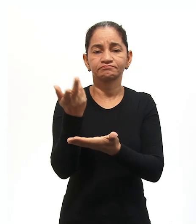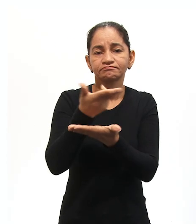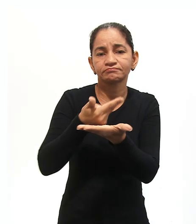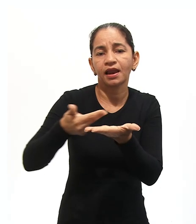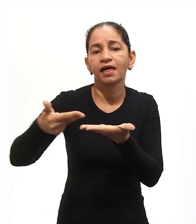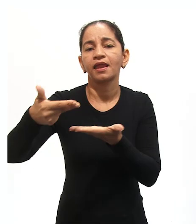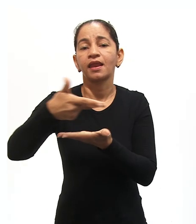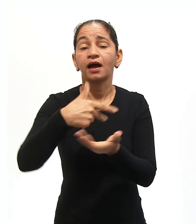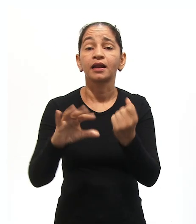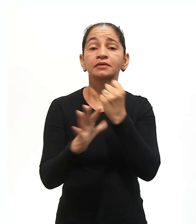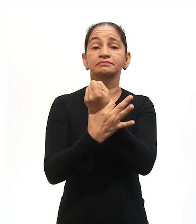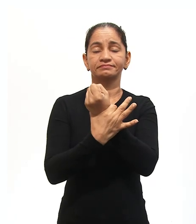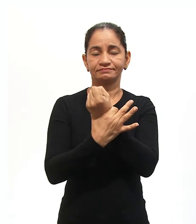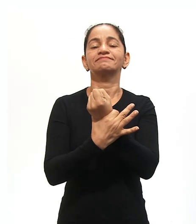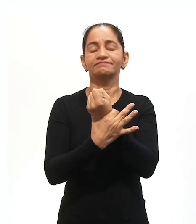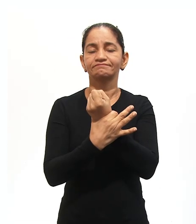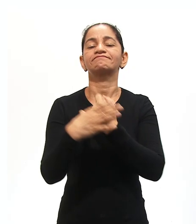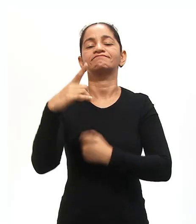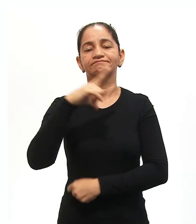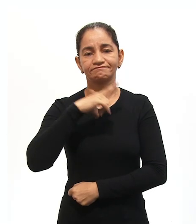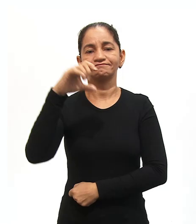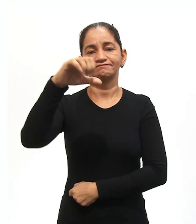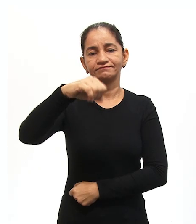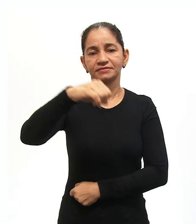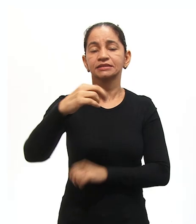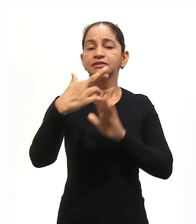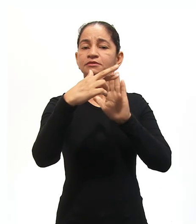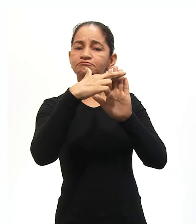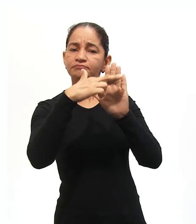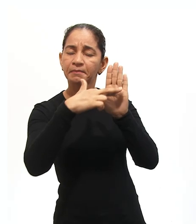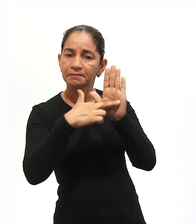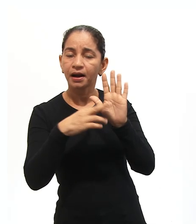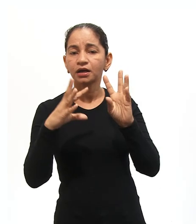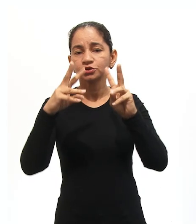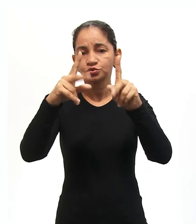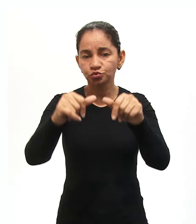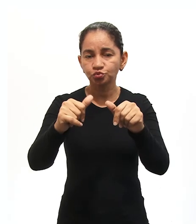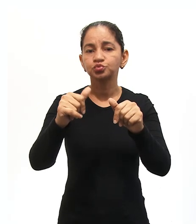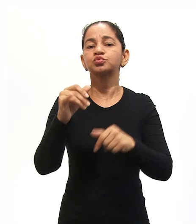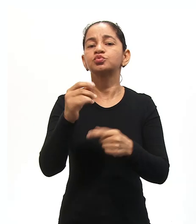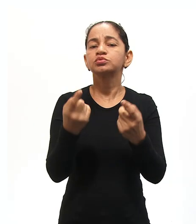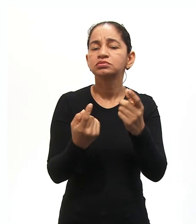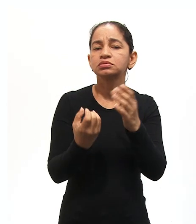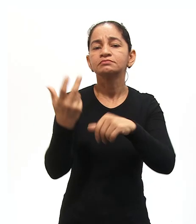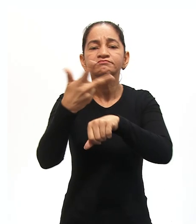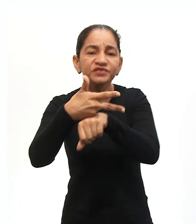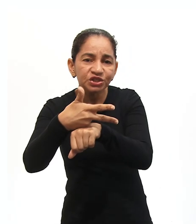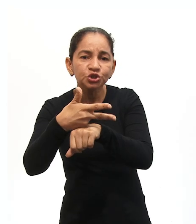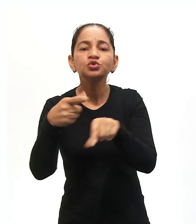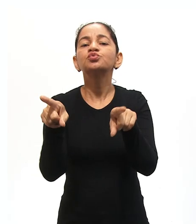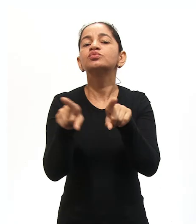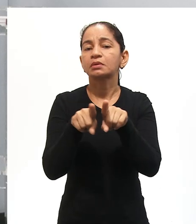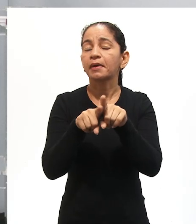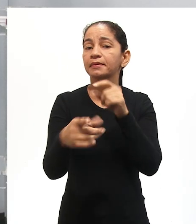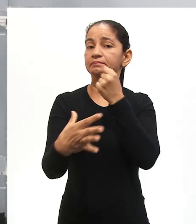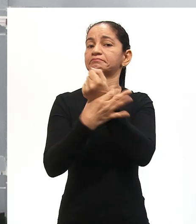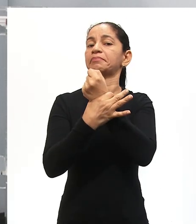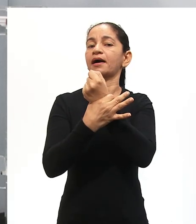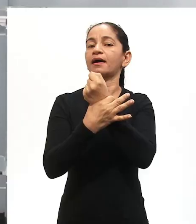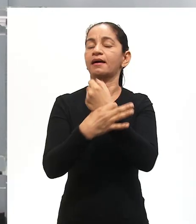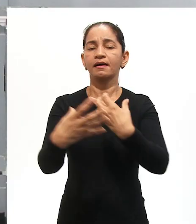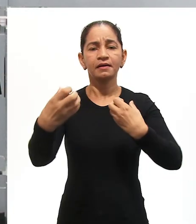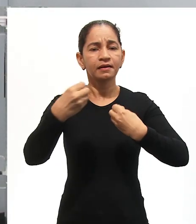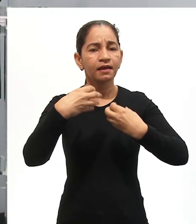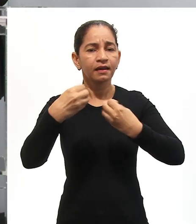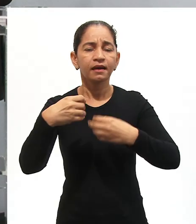Então, essa legislação ela respalda roteiros, videoaulas, animações, tá bom? Então, quem ensina,